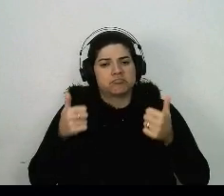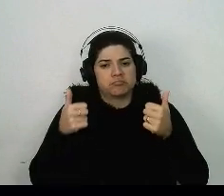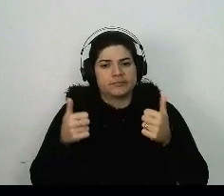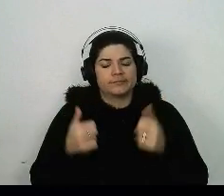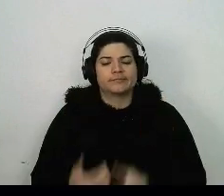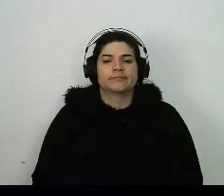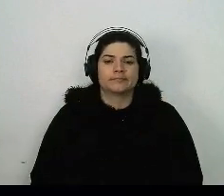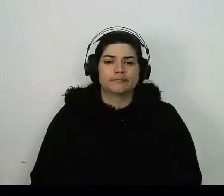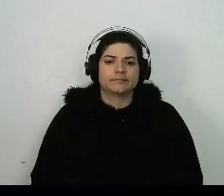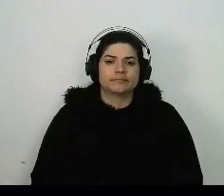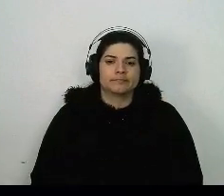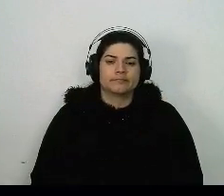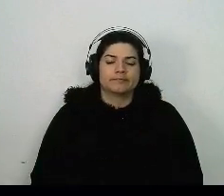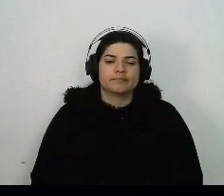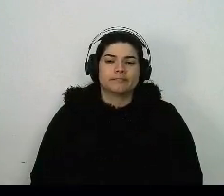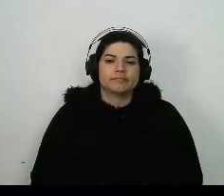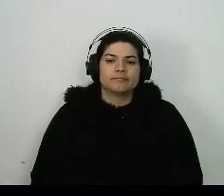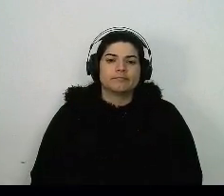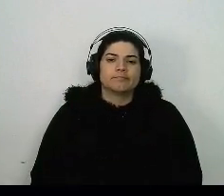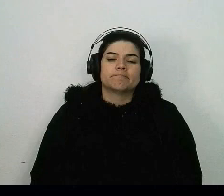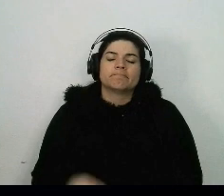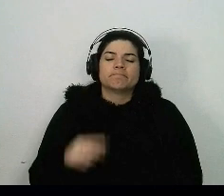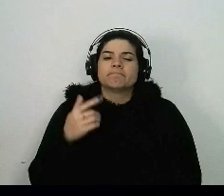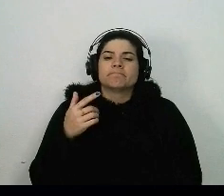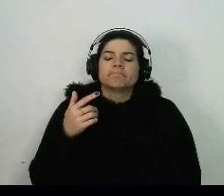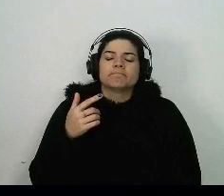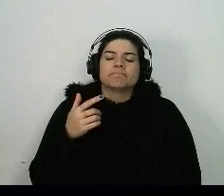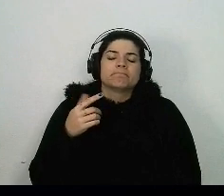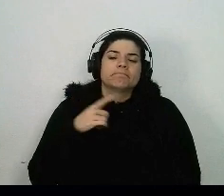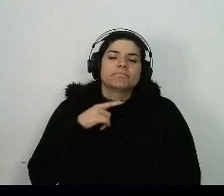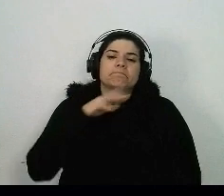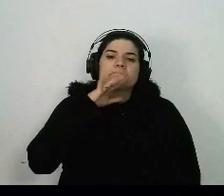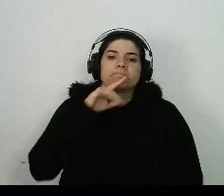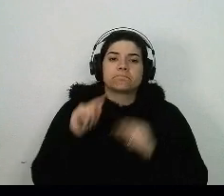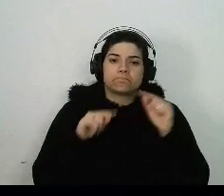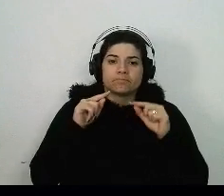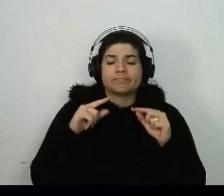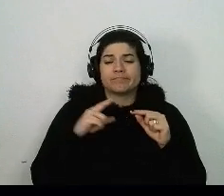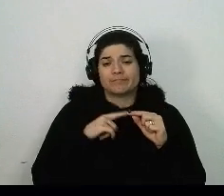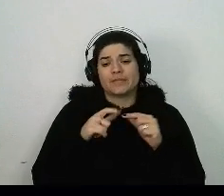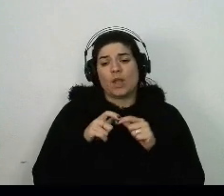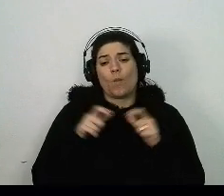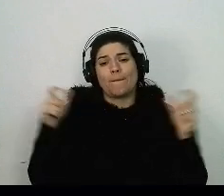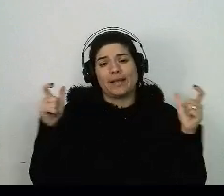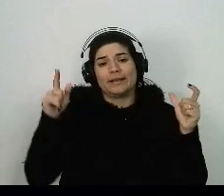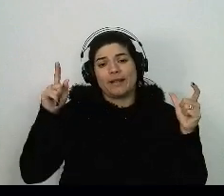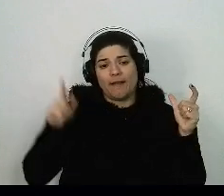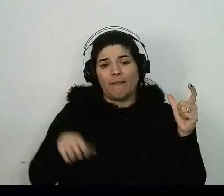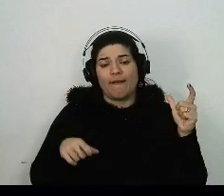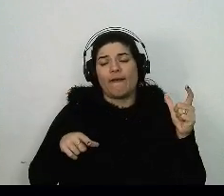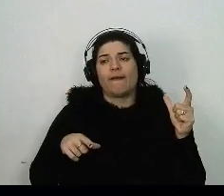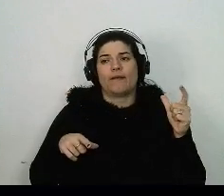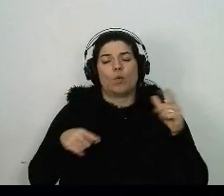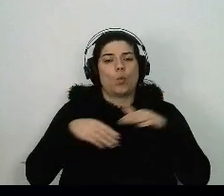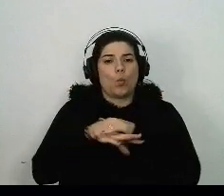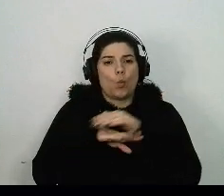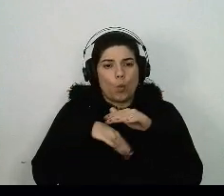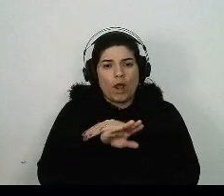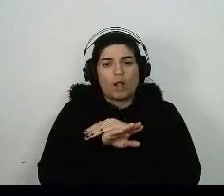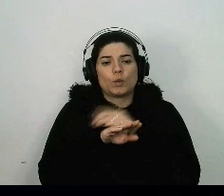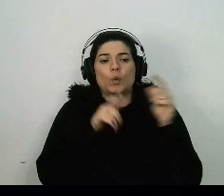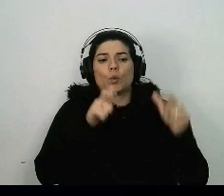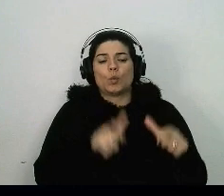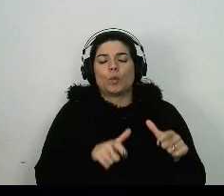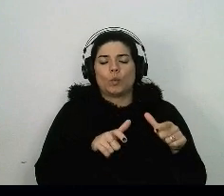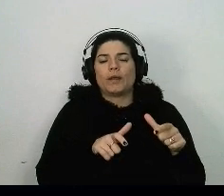E o que a gente teve de contras, né? Ele acaba aumentando um pouco mais o armazenamento, o espaço em disco, por ser